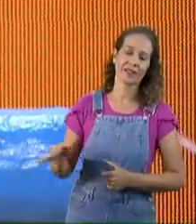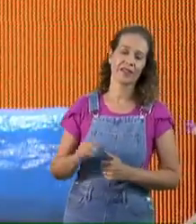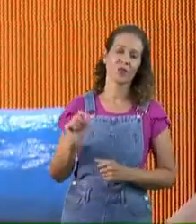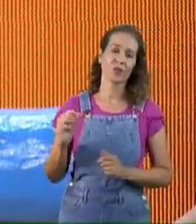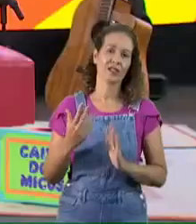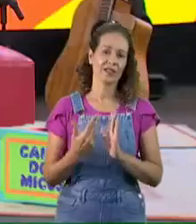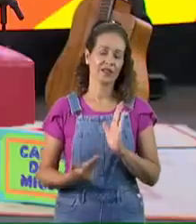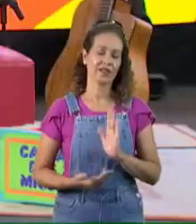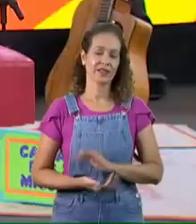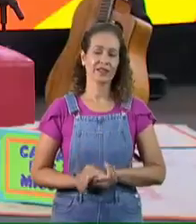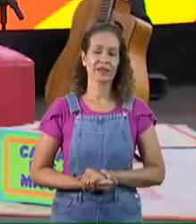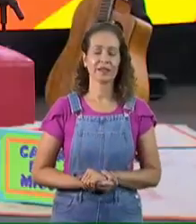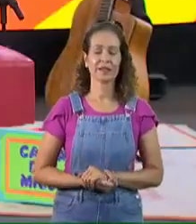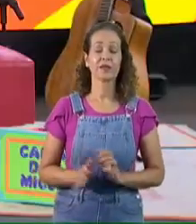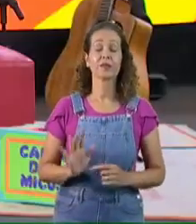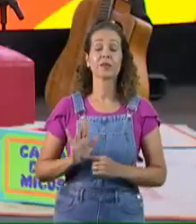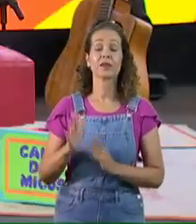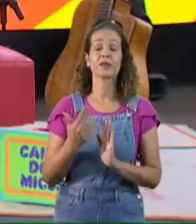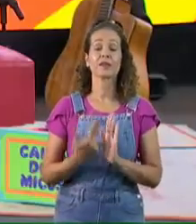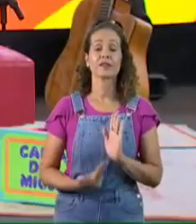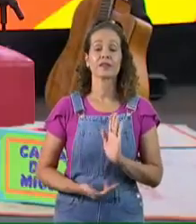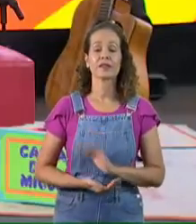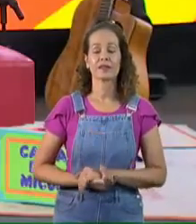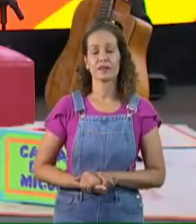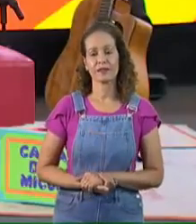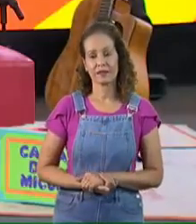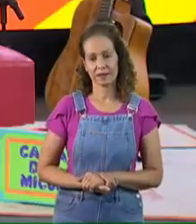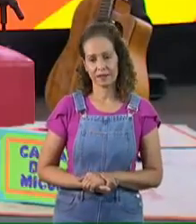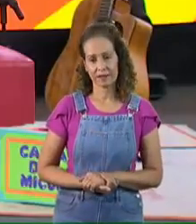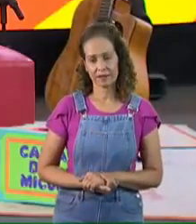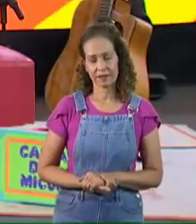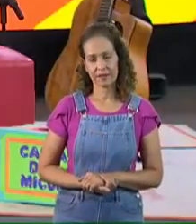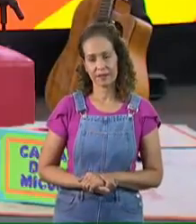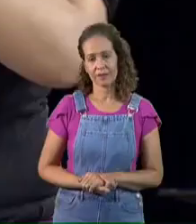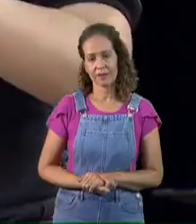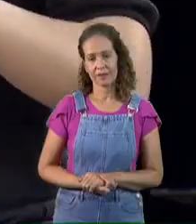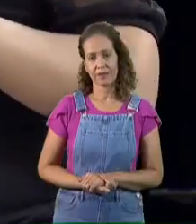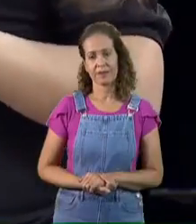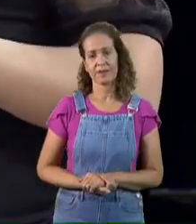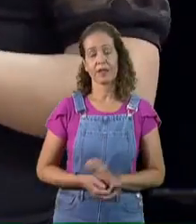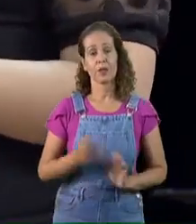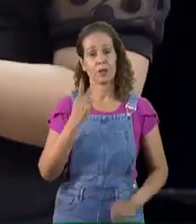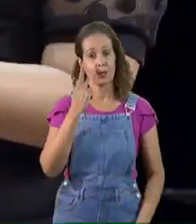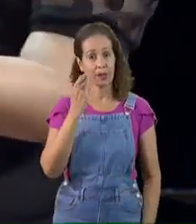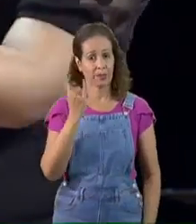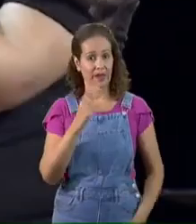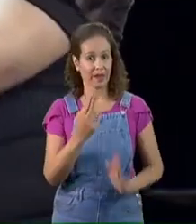você fez. Mostra o seu desenho. Eu desenhei o papai.